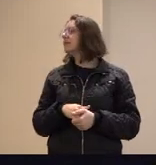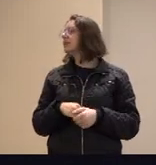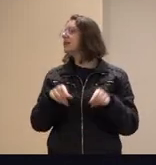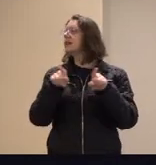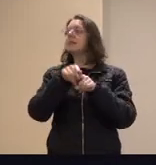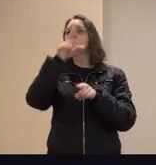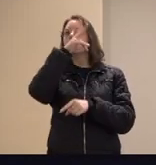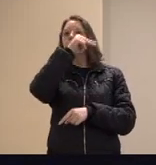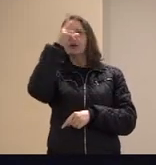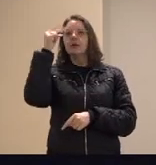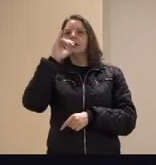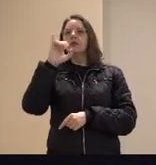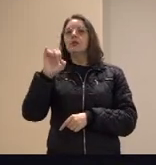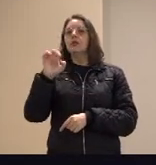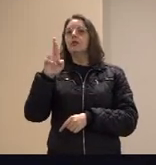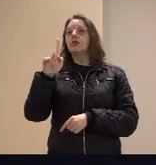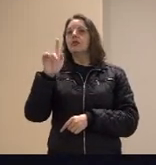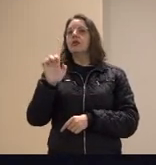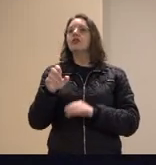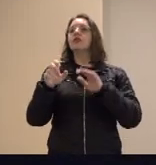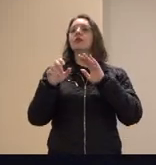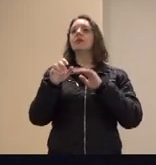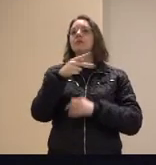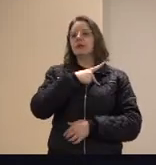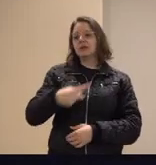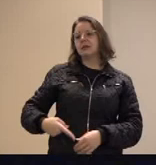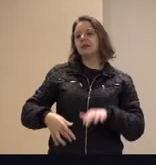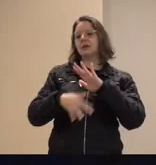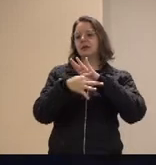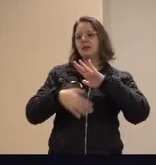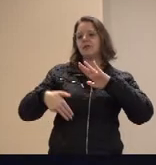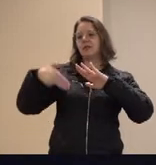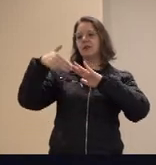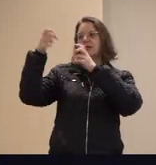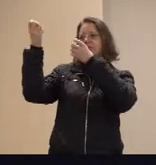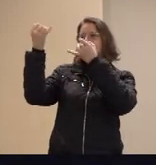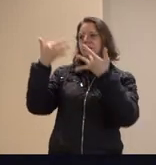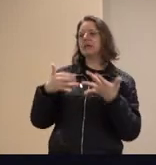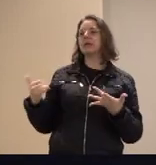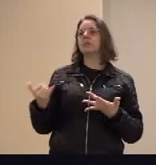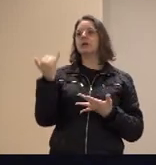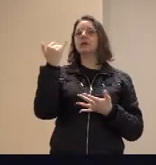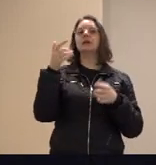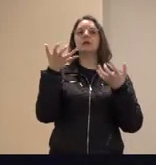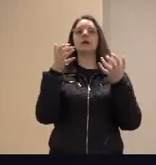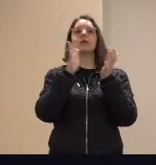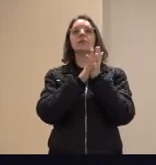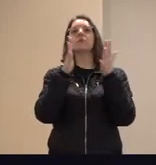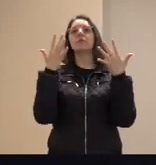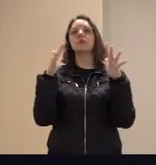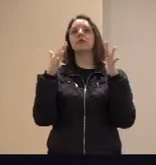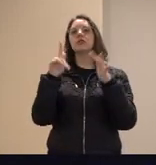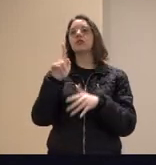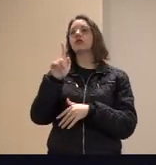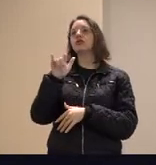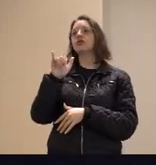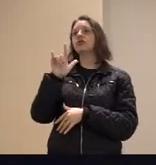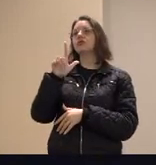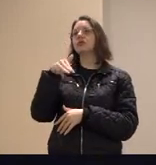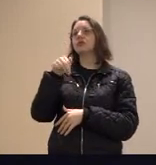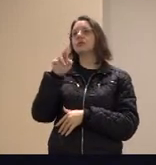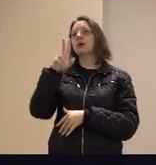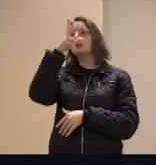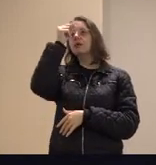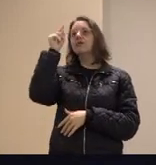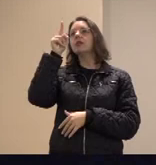prefeito Jorge, presidente da FECAM, uma fala muito importante. Eu quero aqui parabenizar o Gilmar, não vi onde é que ele está, o prefeito?